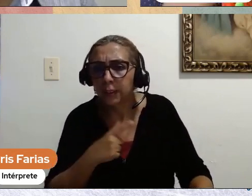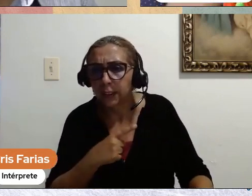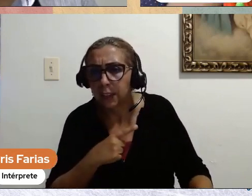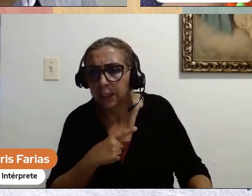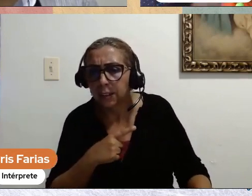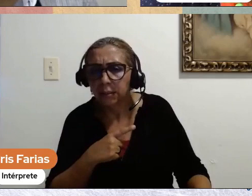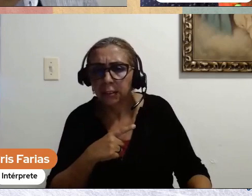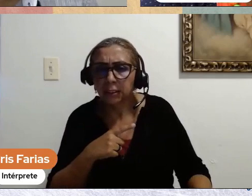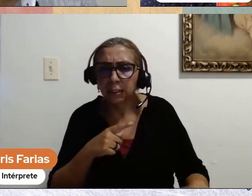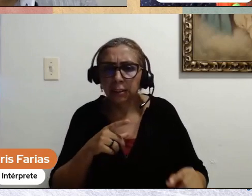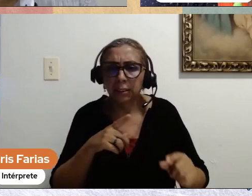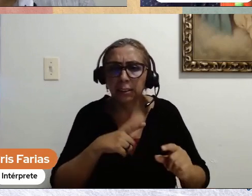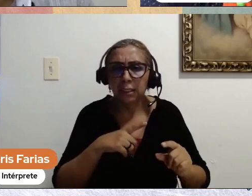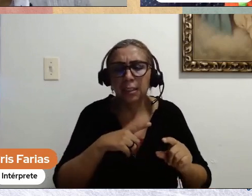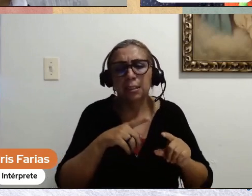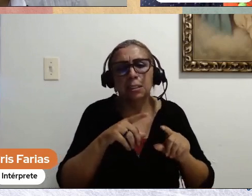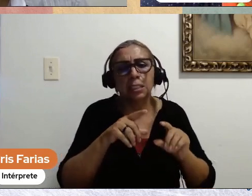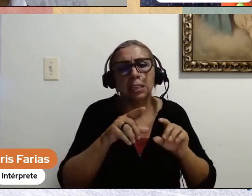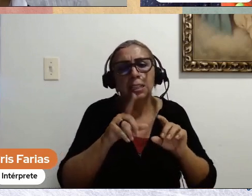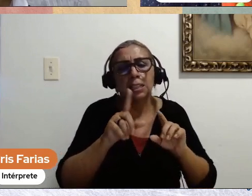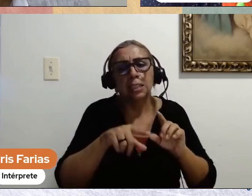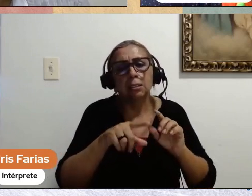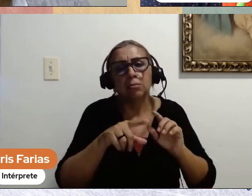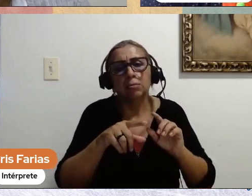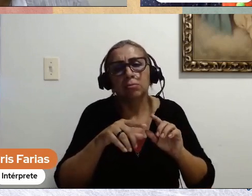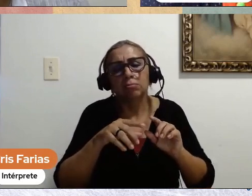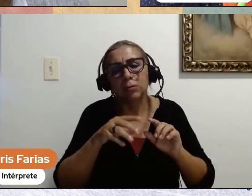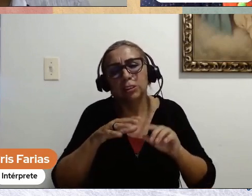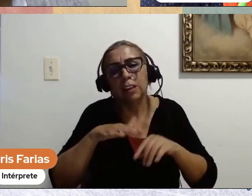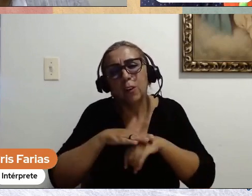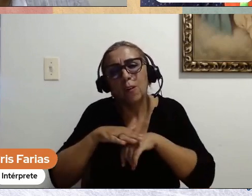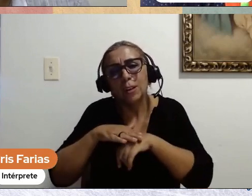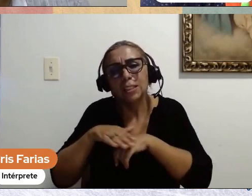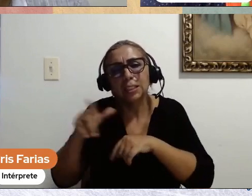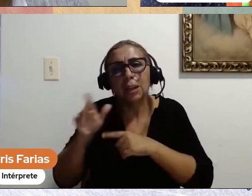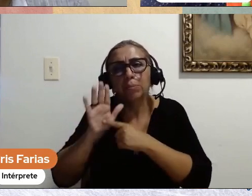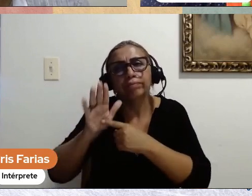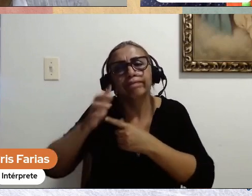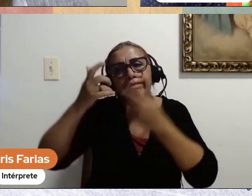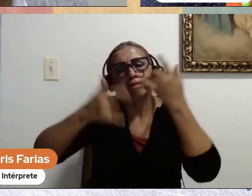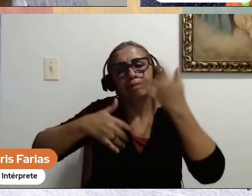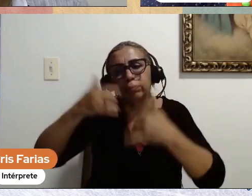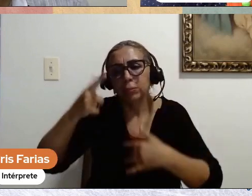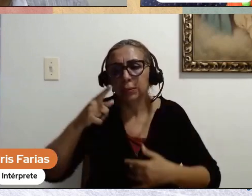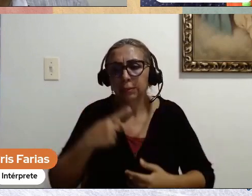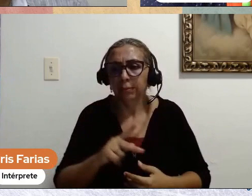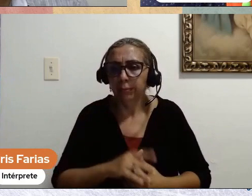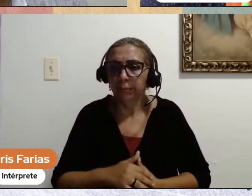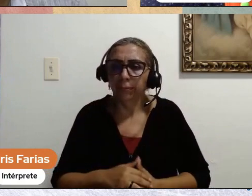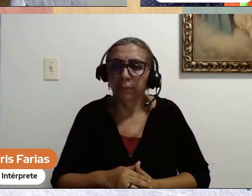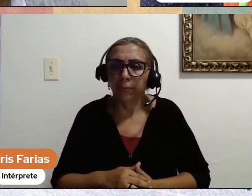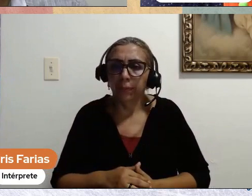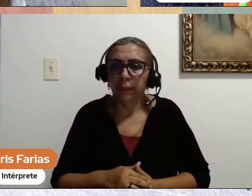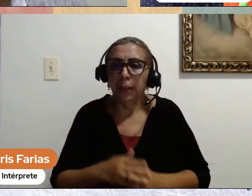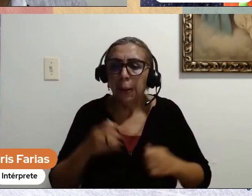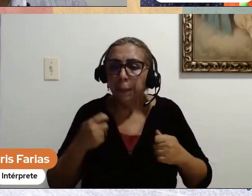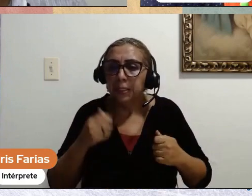né? Que também é importante. Eu estava acompanhando a apresentação dela. E precisa saber,